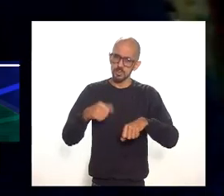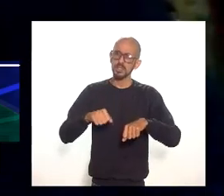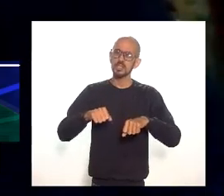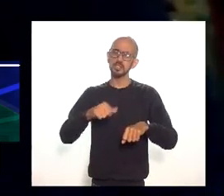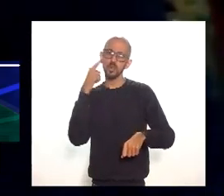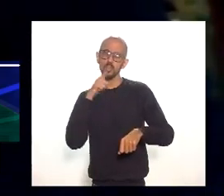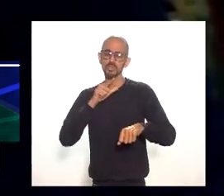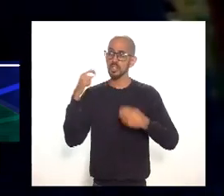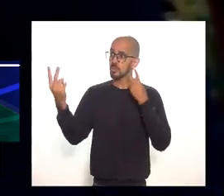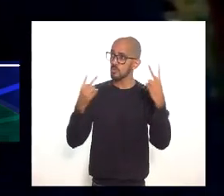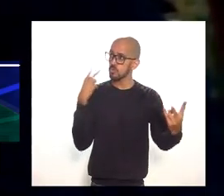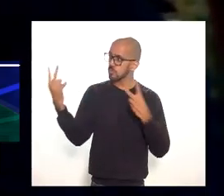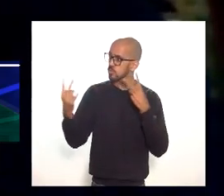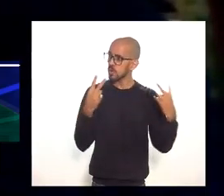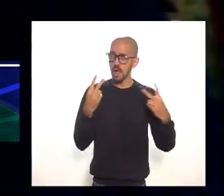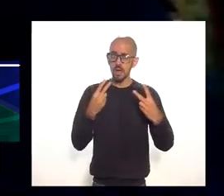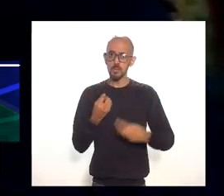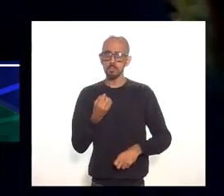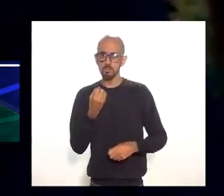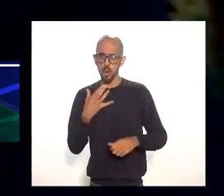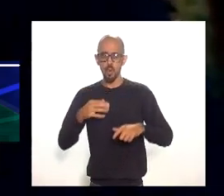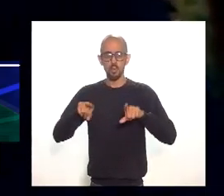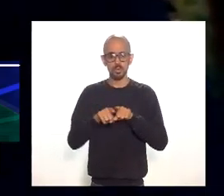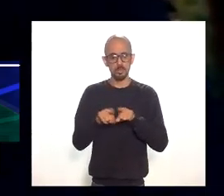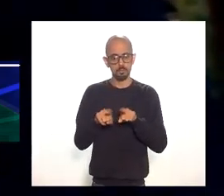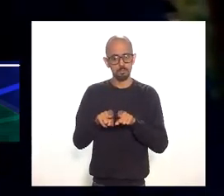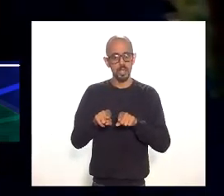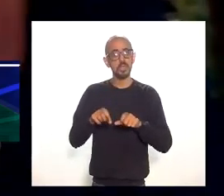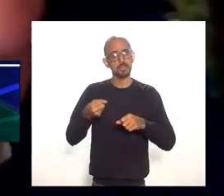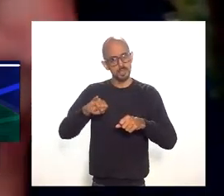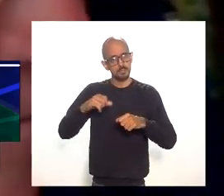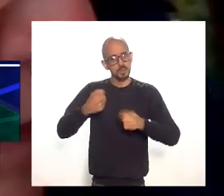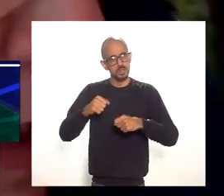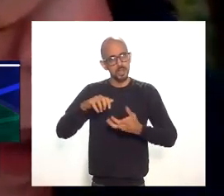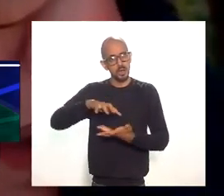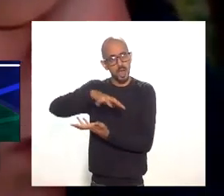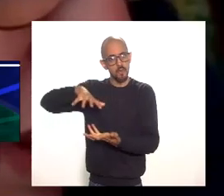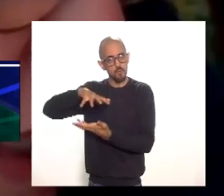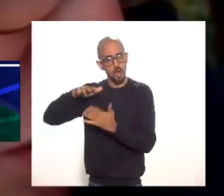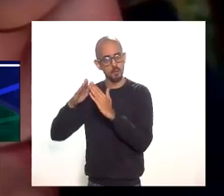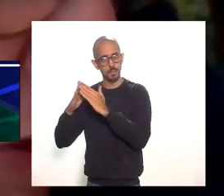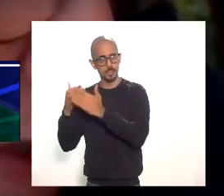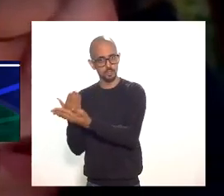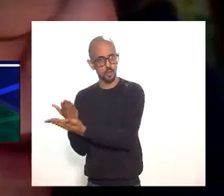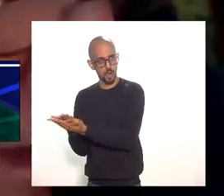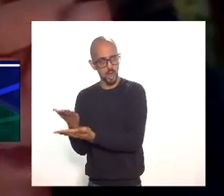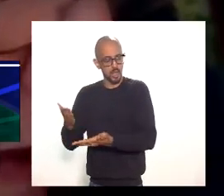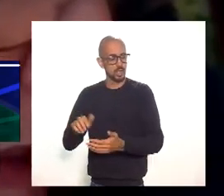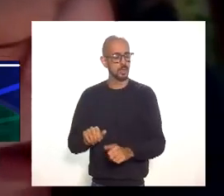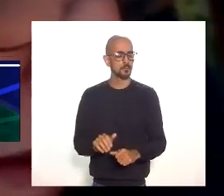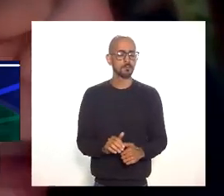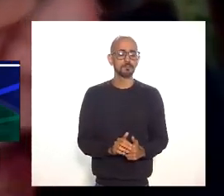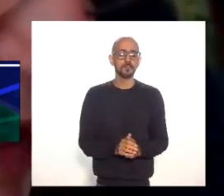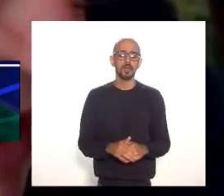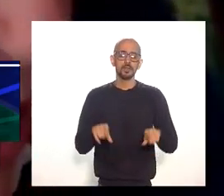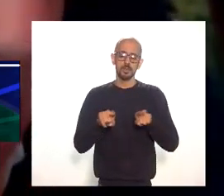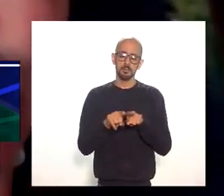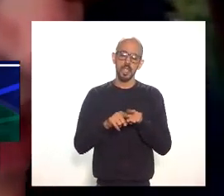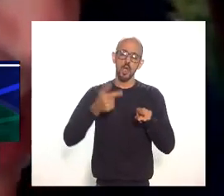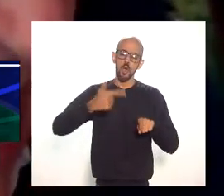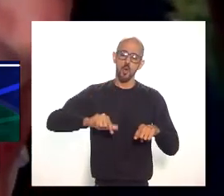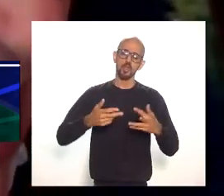uma ventilação desses espaços, uma ampliação também, se for necessária. E outra questão que eu acho que também a